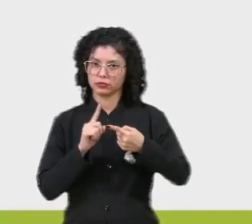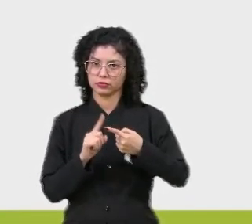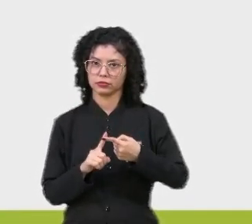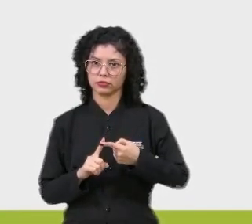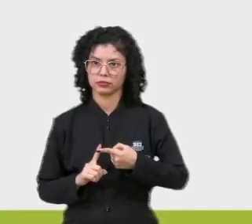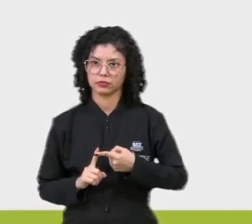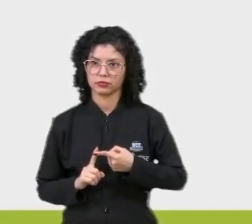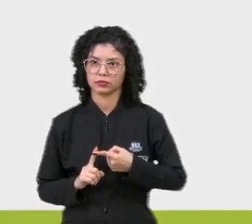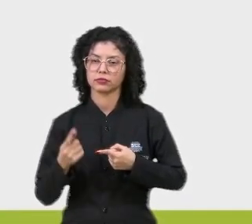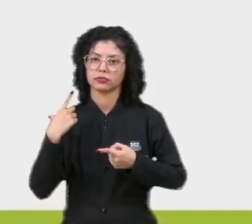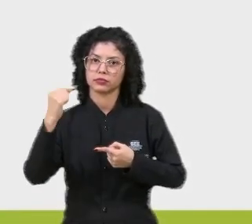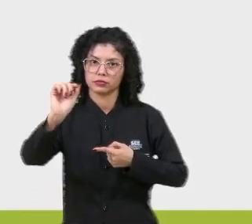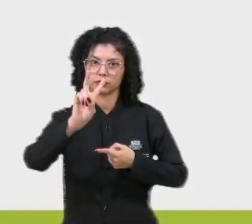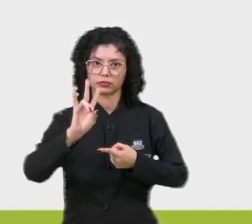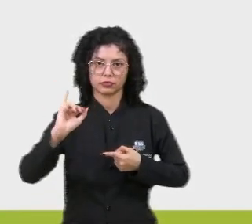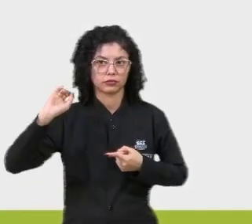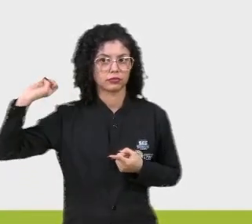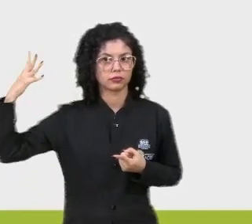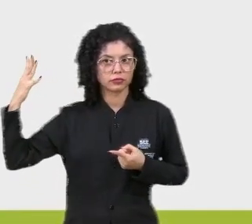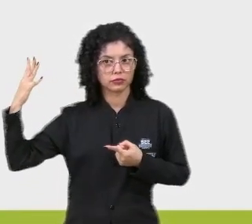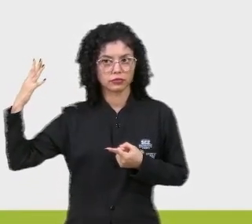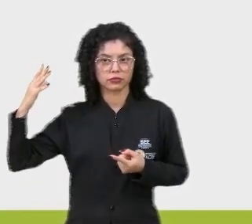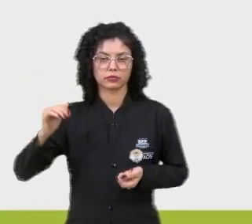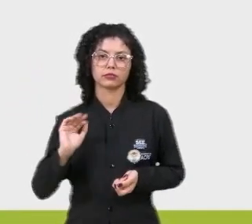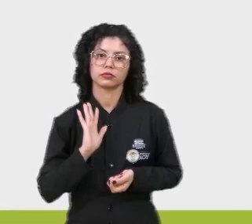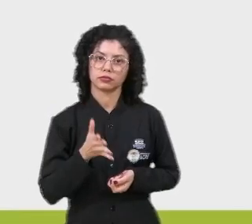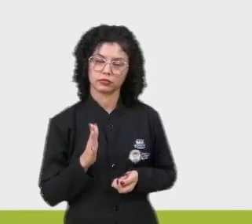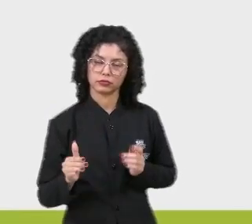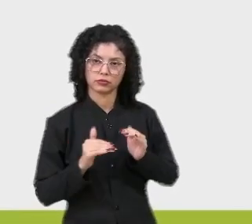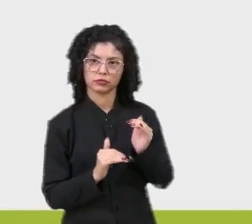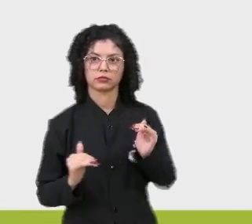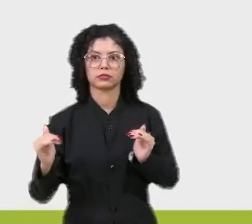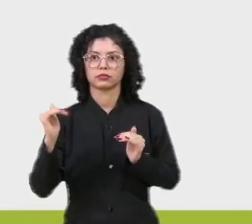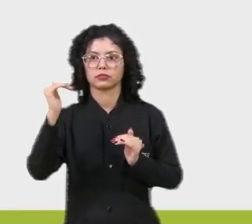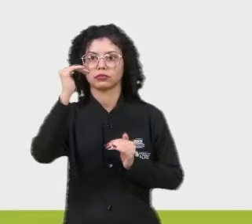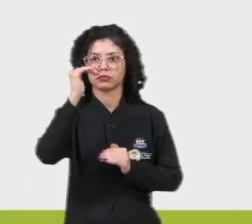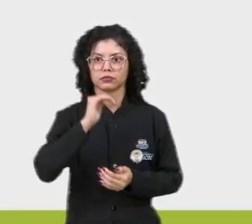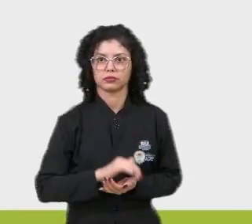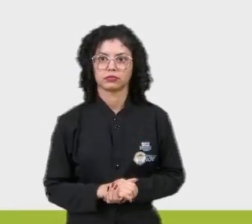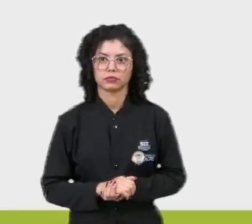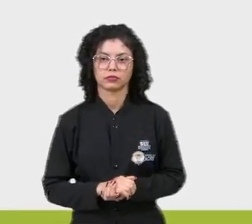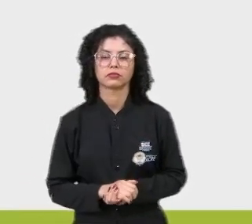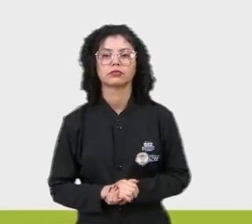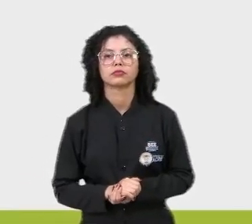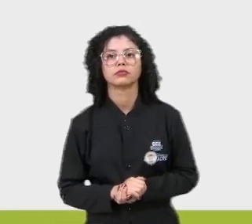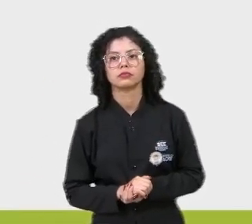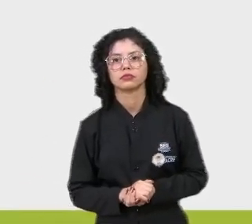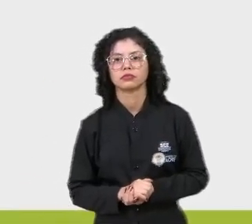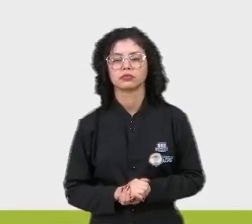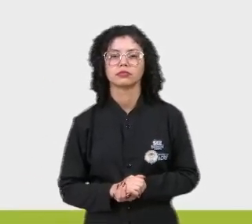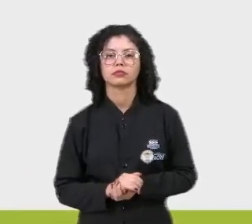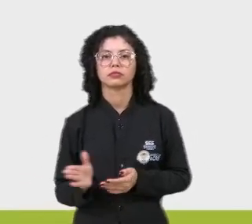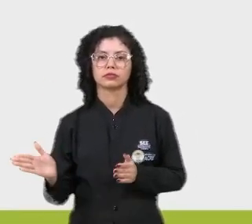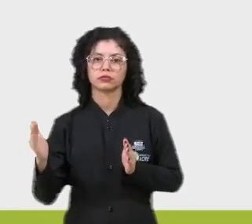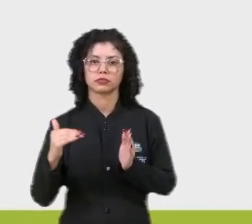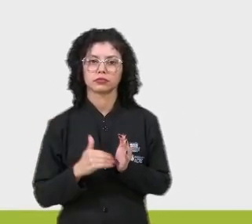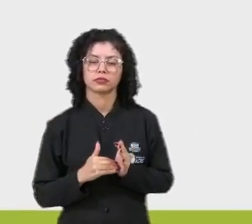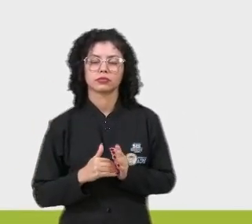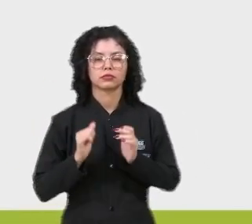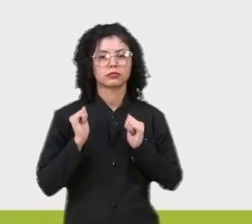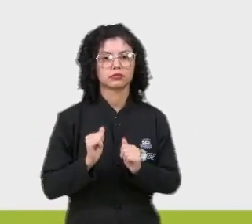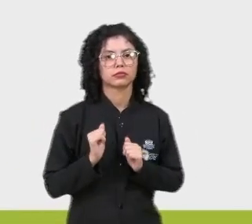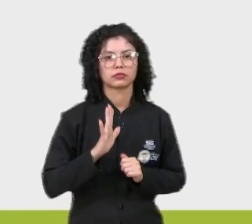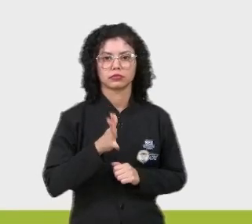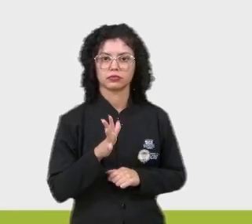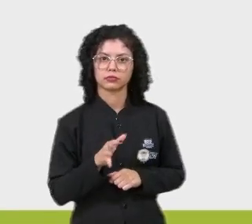que vai acontecer ou algo que está subindo que está se elevando né ou até você já